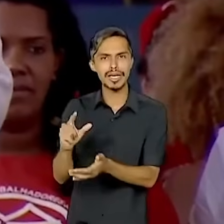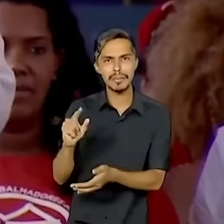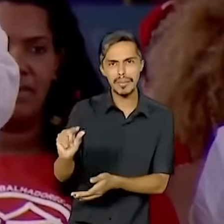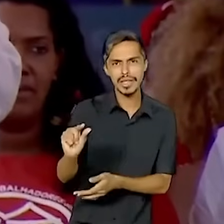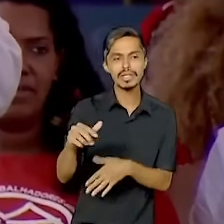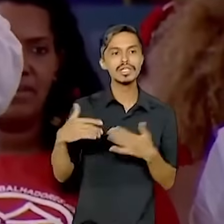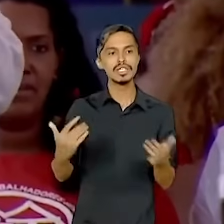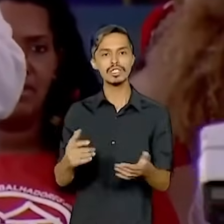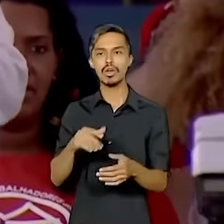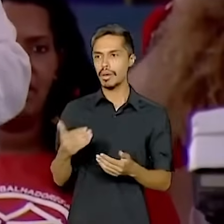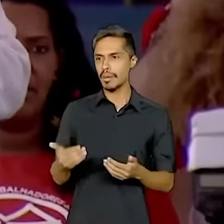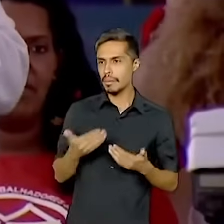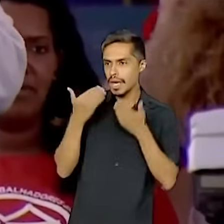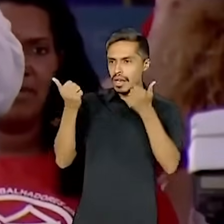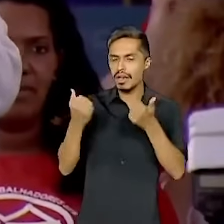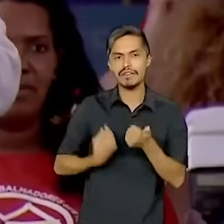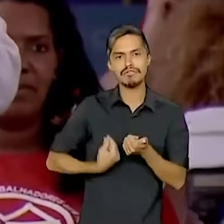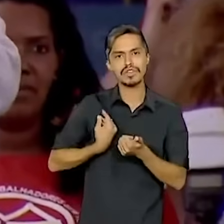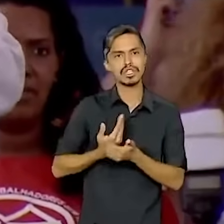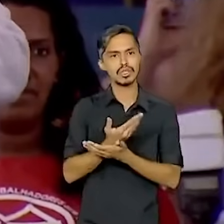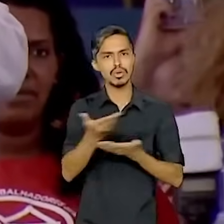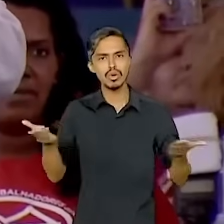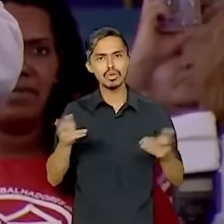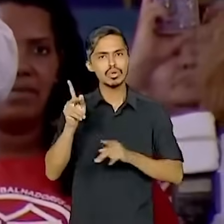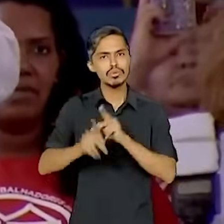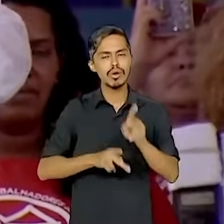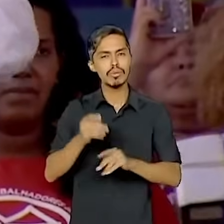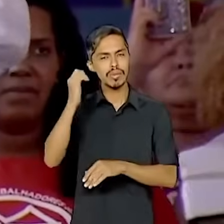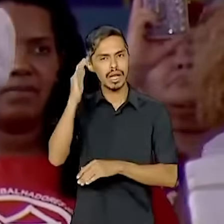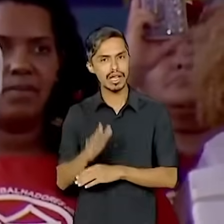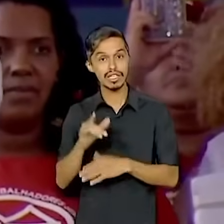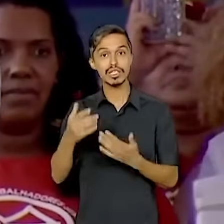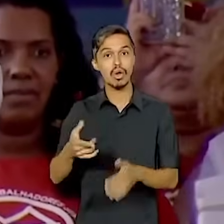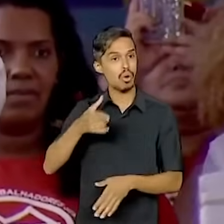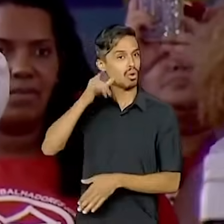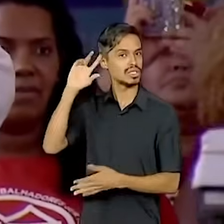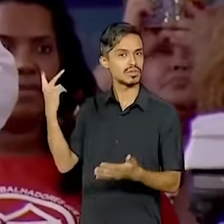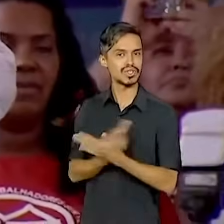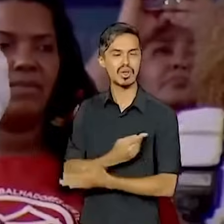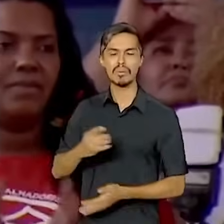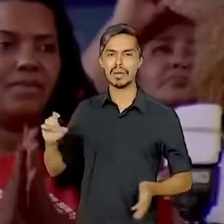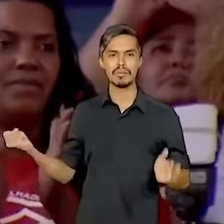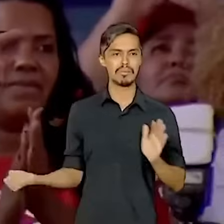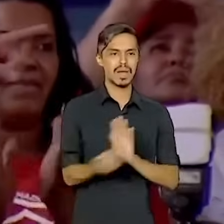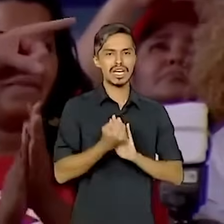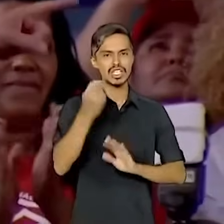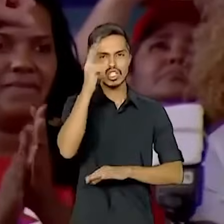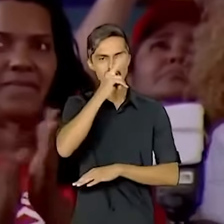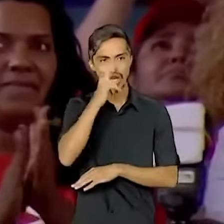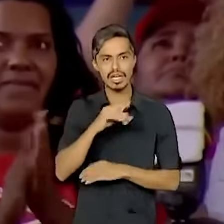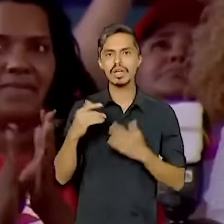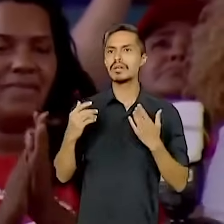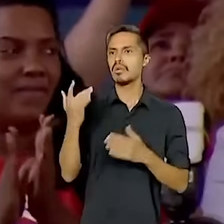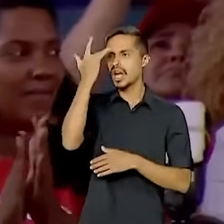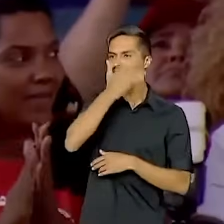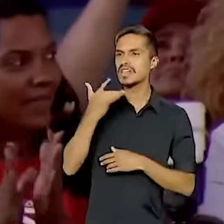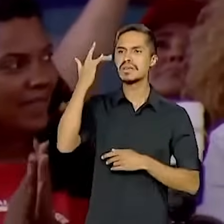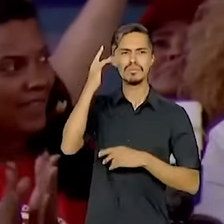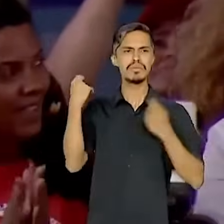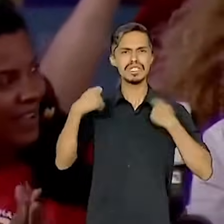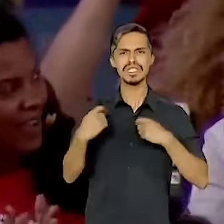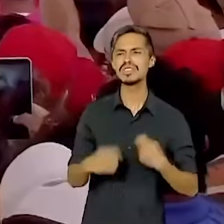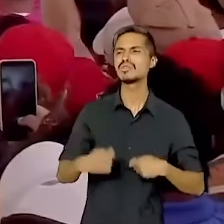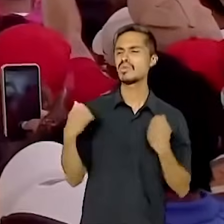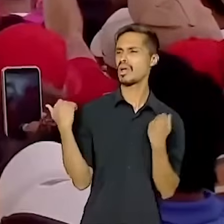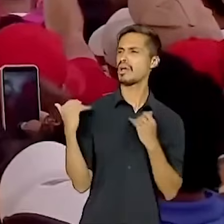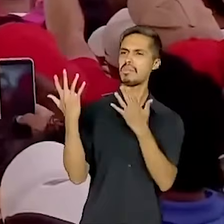povo brasileiro. Então, o que aconteceu ontem foi um fato histórico que o Haddad merece uma salva de palmas